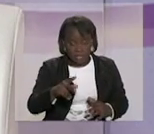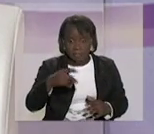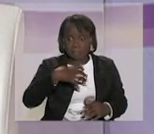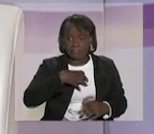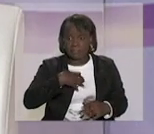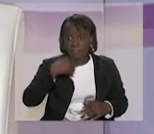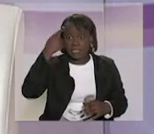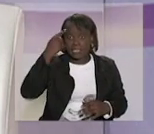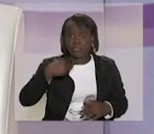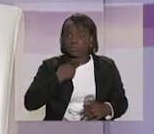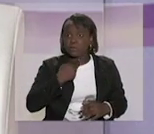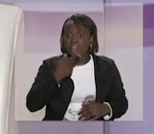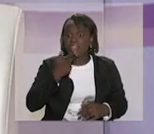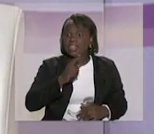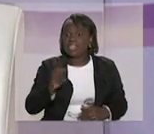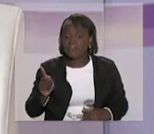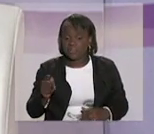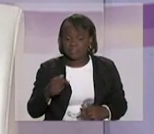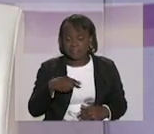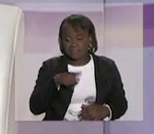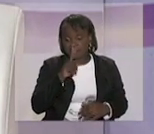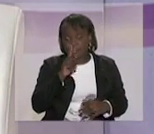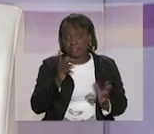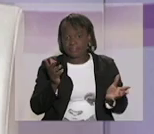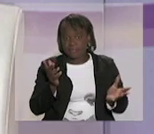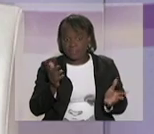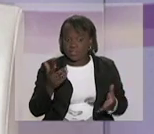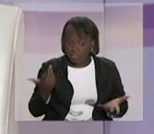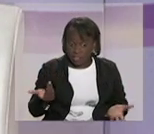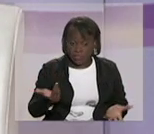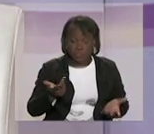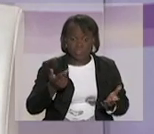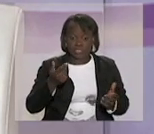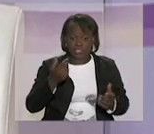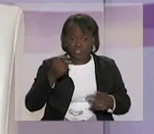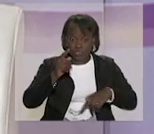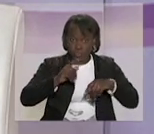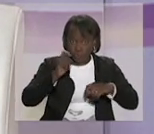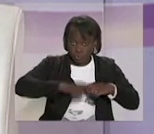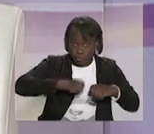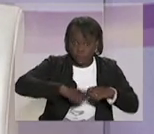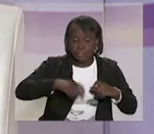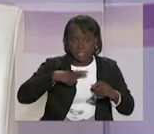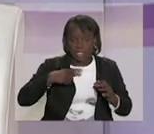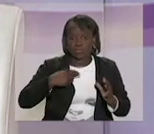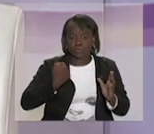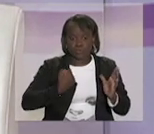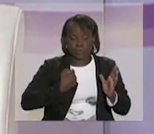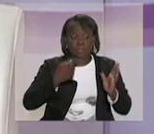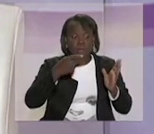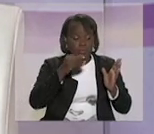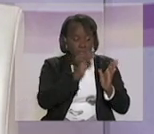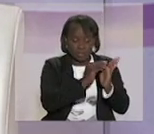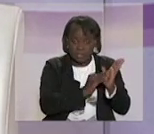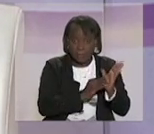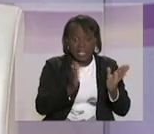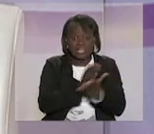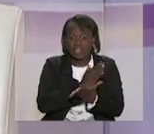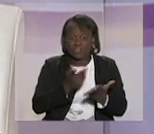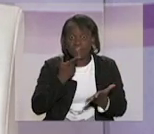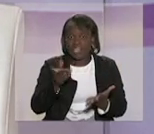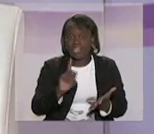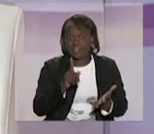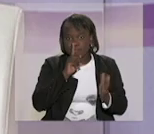muito forte, essa sensação de eu não posso dizer não para o meu namorado. Então, os números de estupro, né, a gente sabe que tem uma subnotificação muito